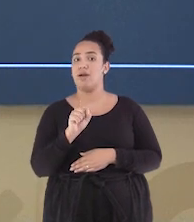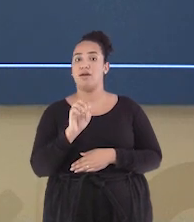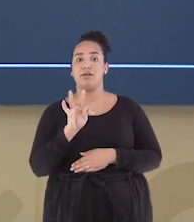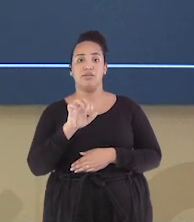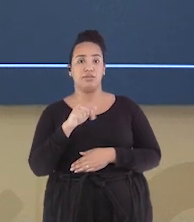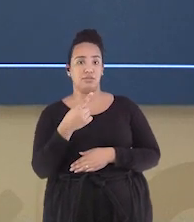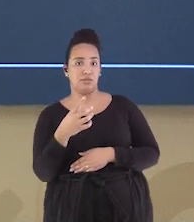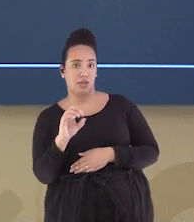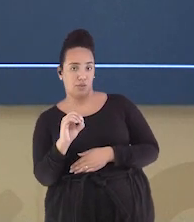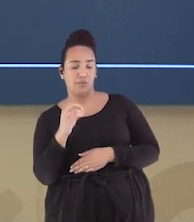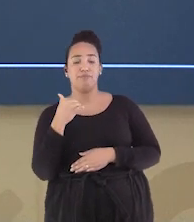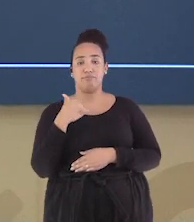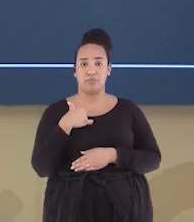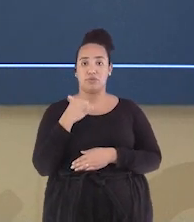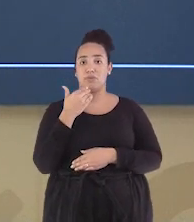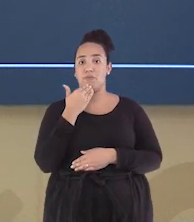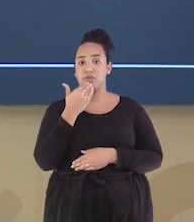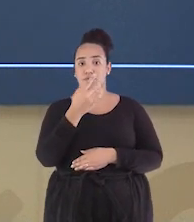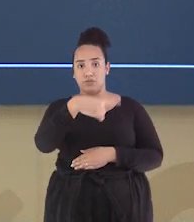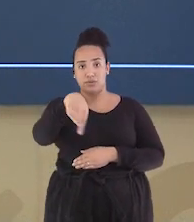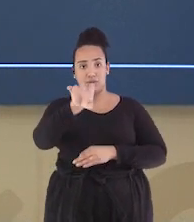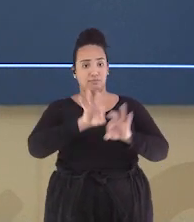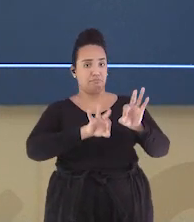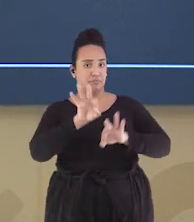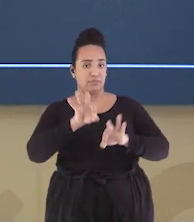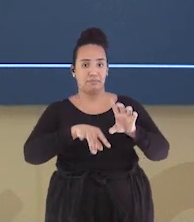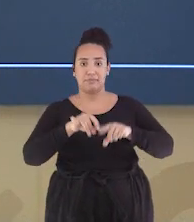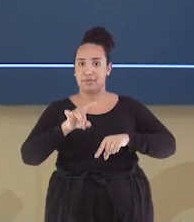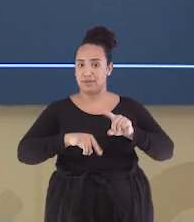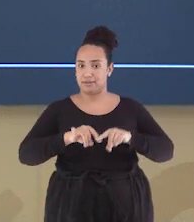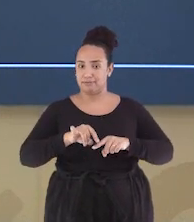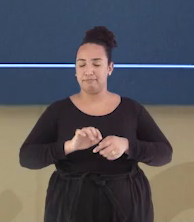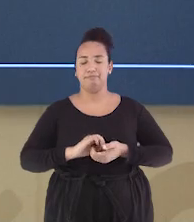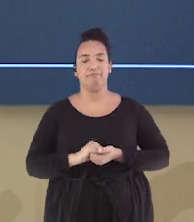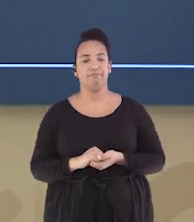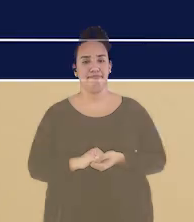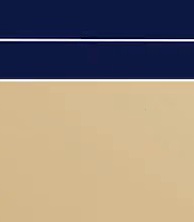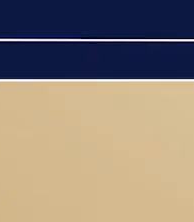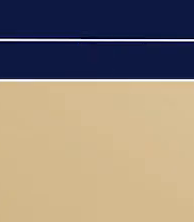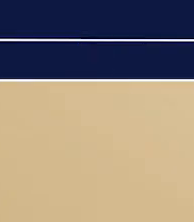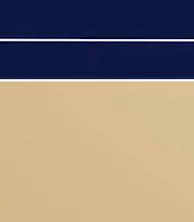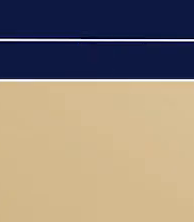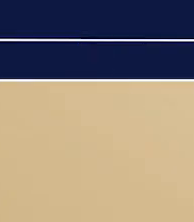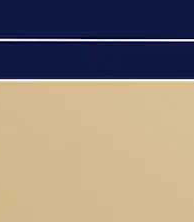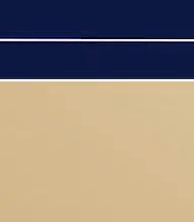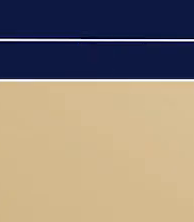musculatura. Vou dar um tempo para vocês pegarem um bastão feito de qualquer material.